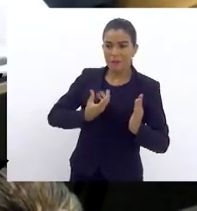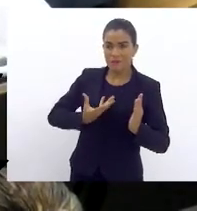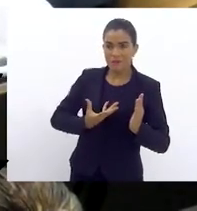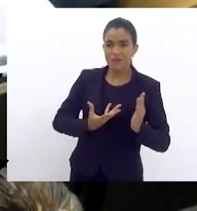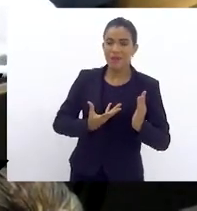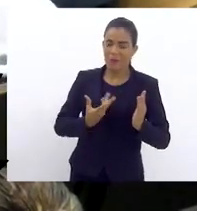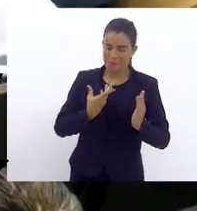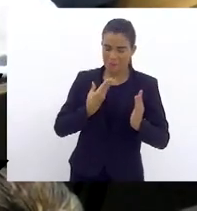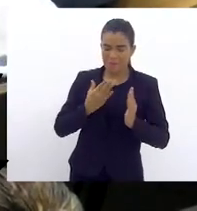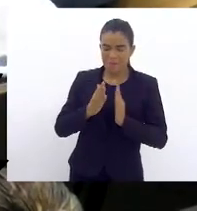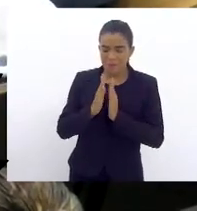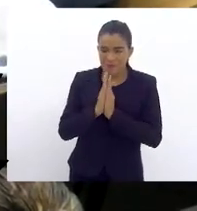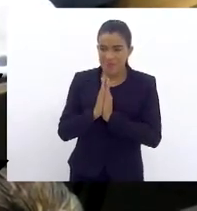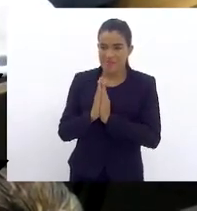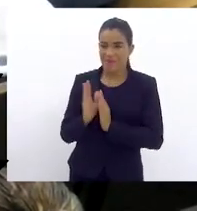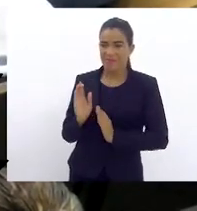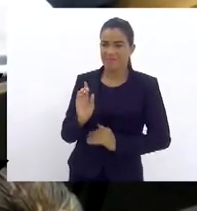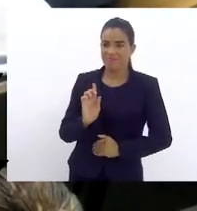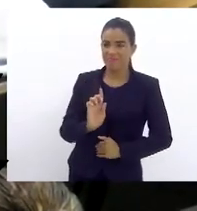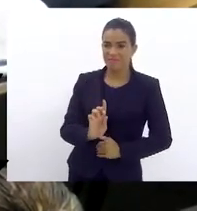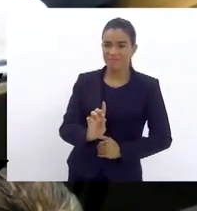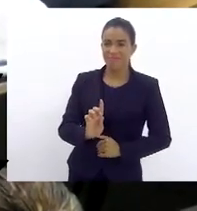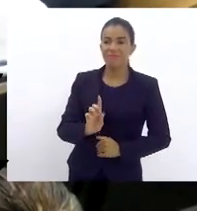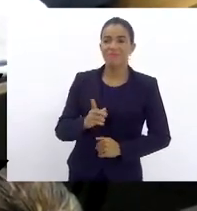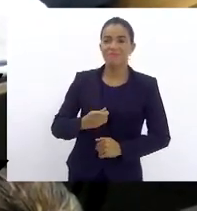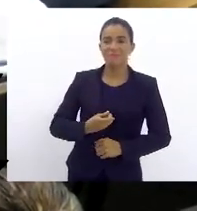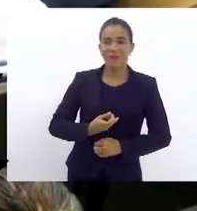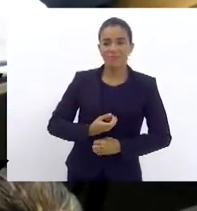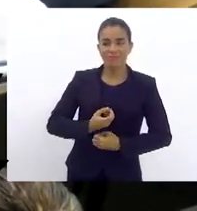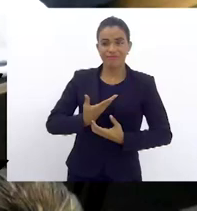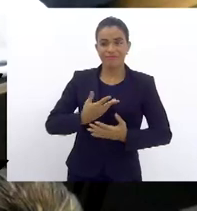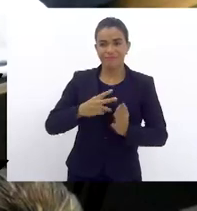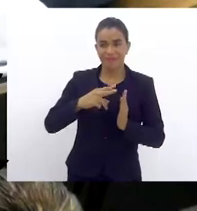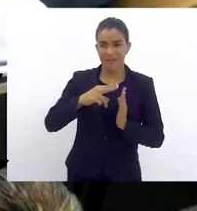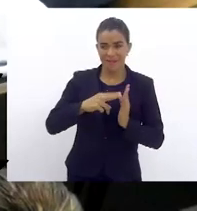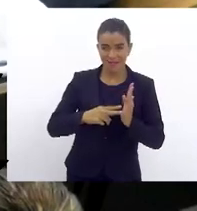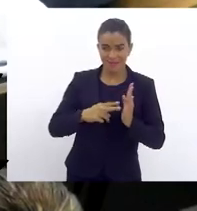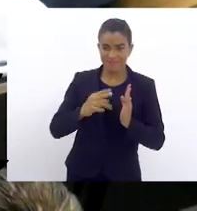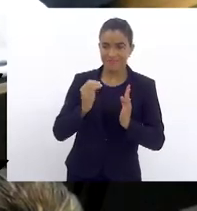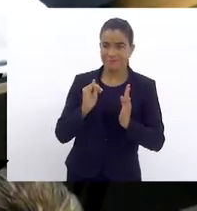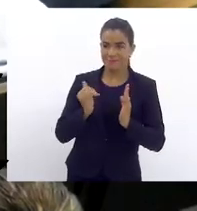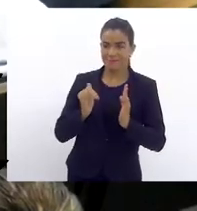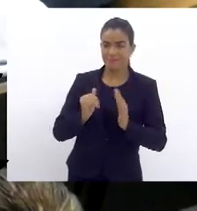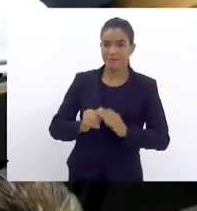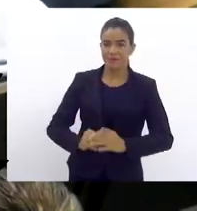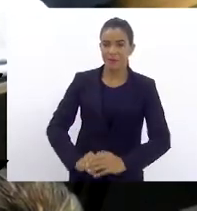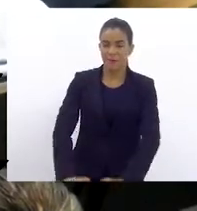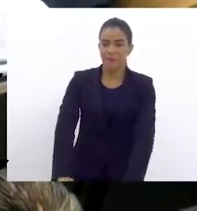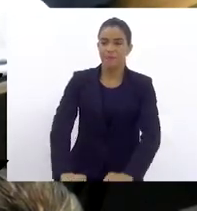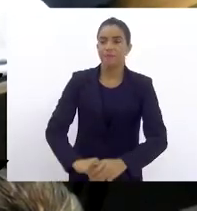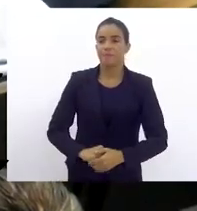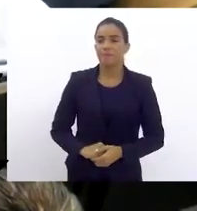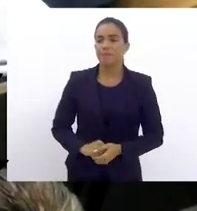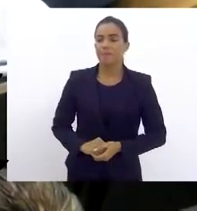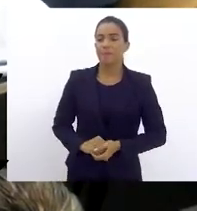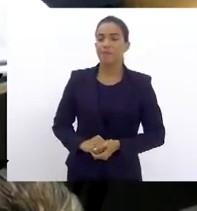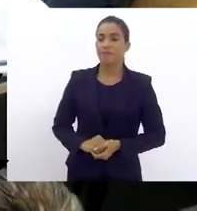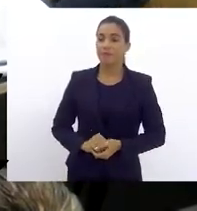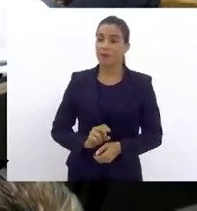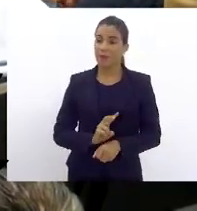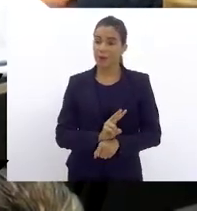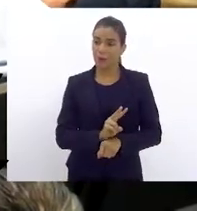gostaria que ela viesse aqui a frente para fazer para recitar aqui para gente enquanto ela